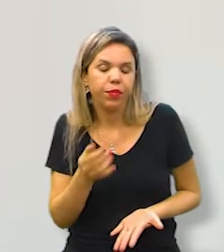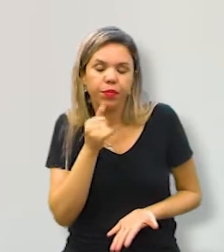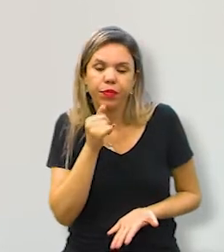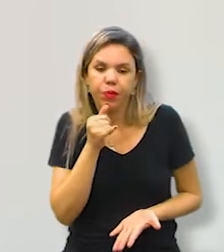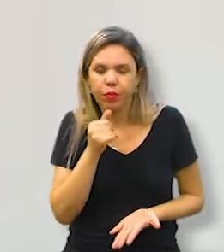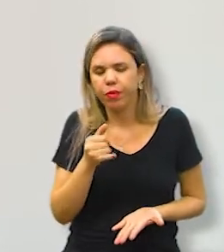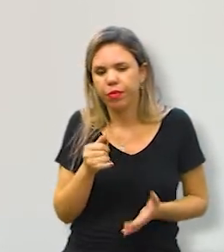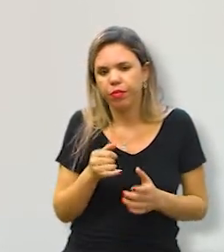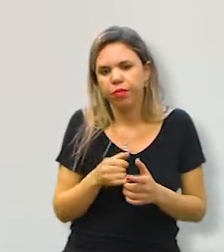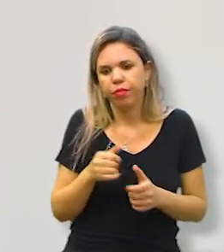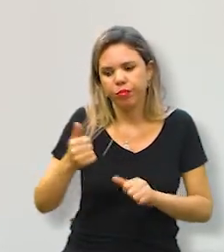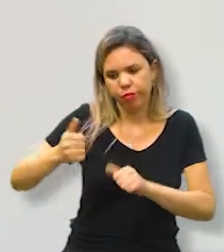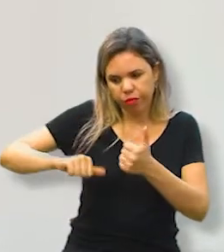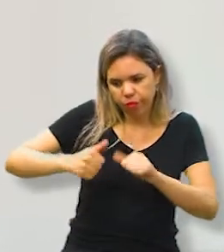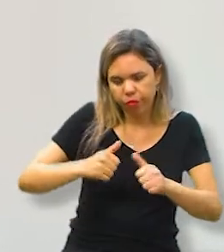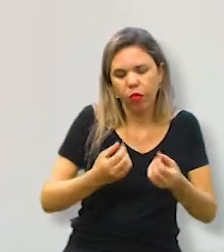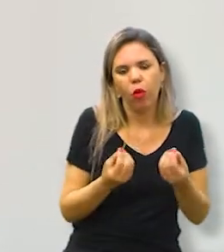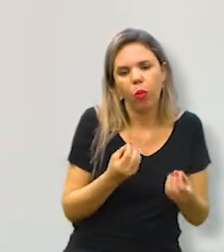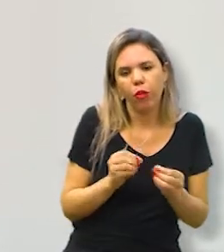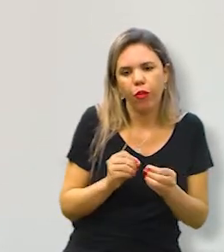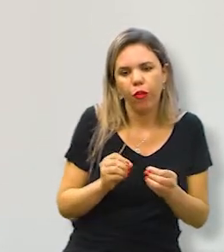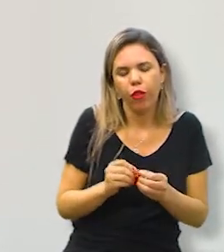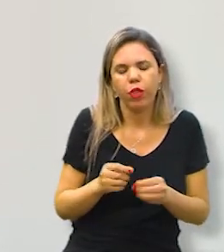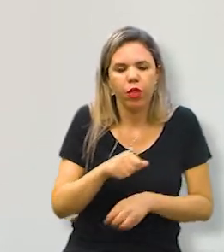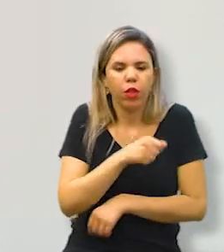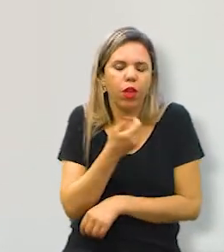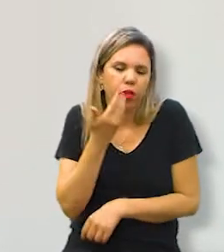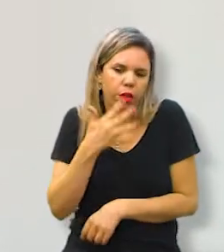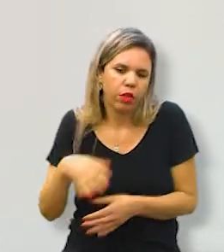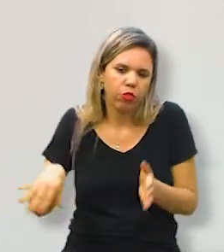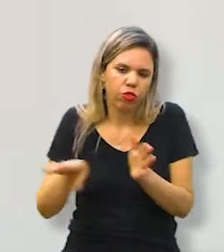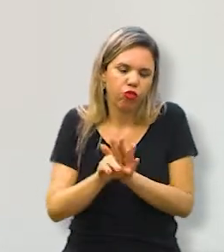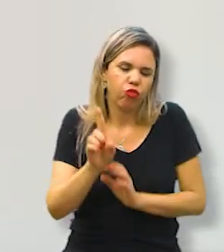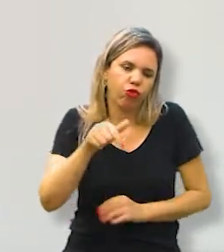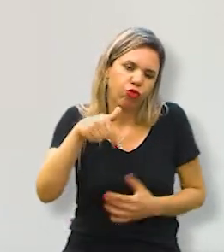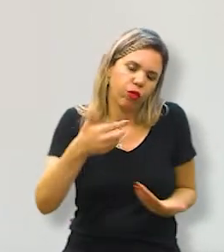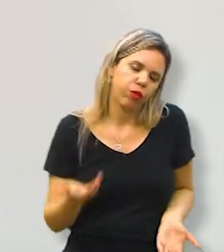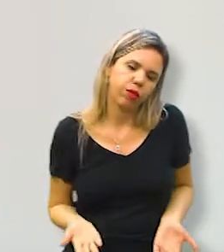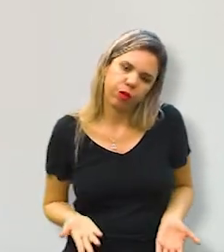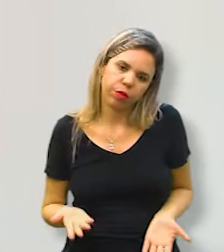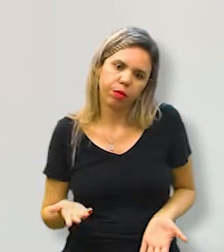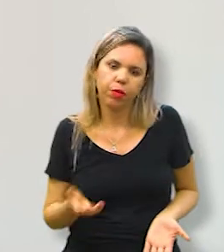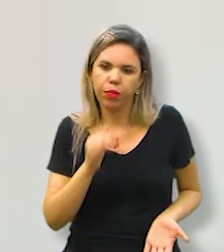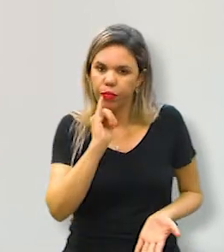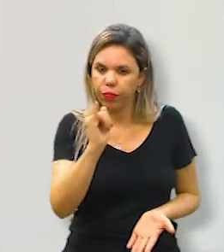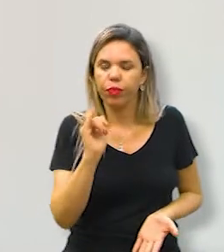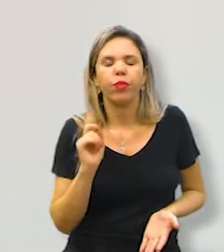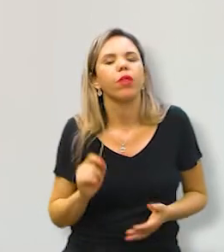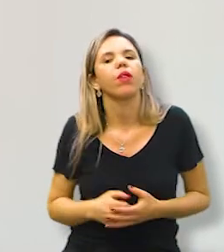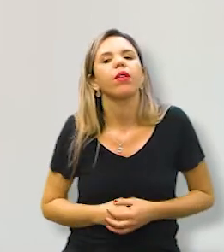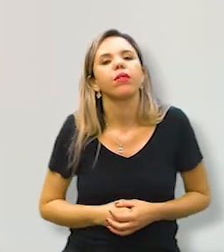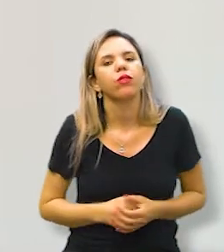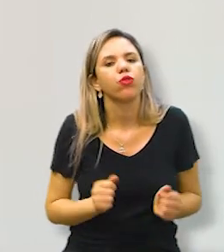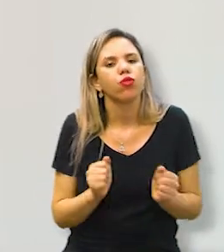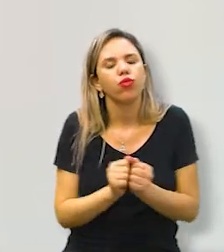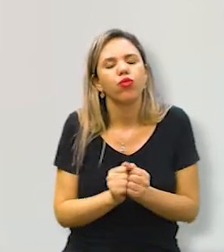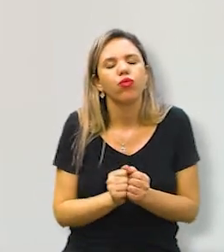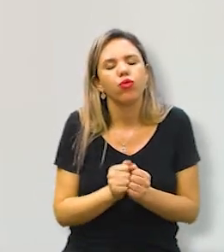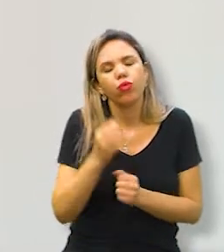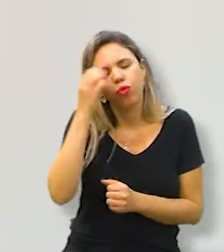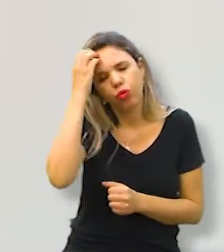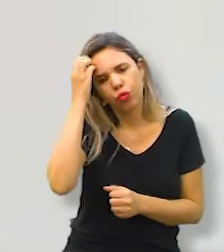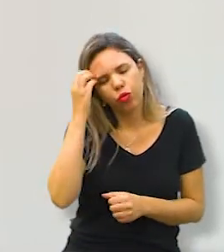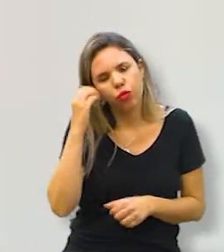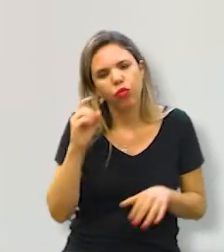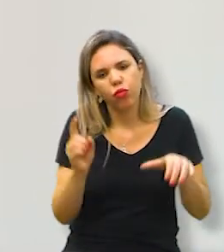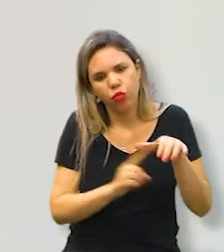esse trâmite para as crianças estarem chegando. Mas, como eu lhe falei, junto com